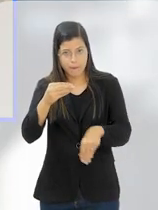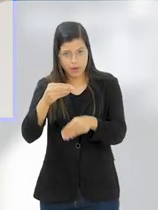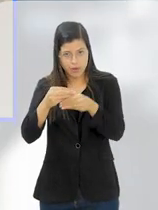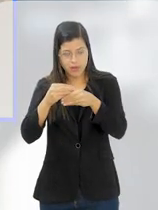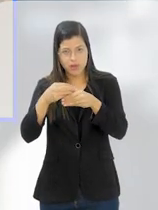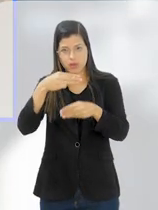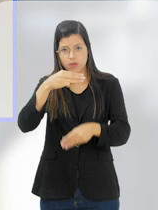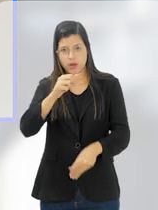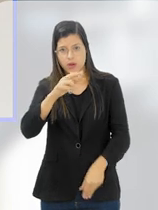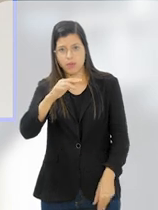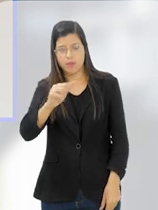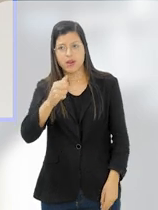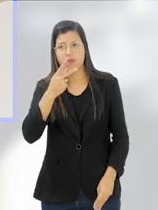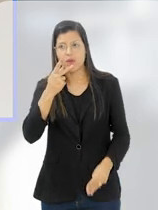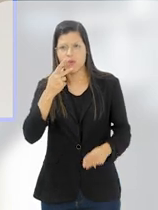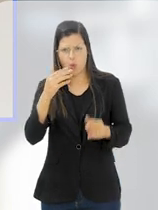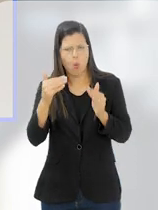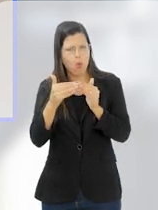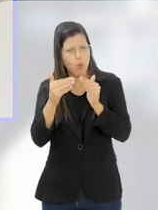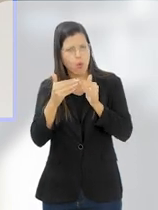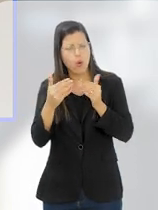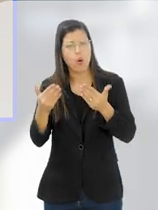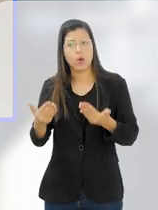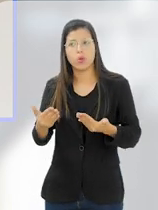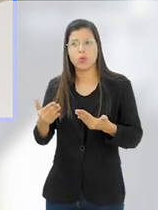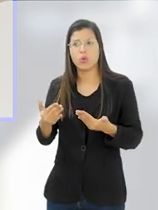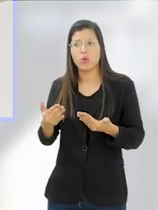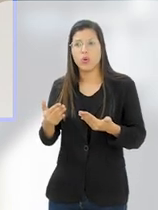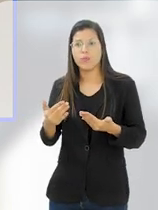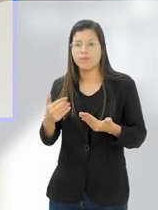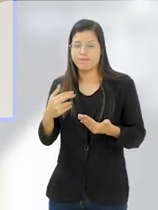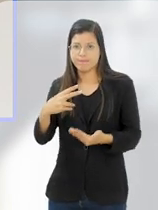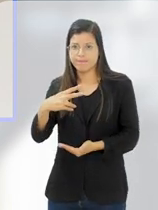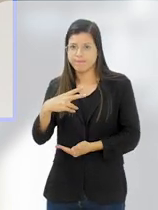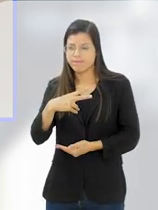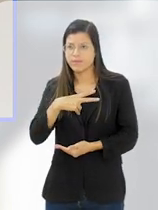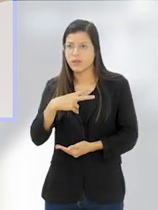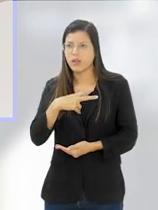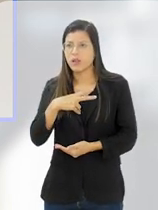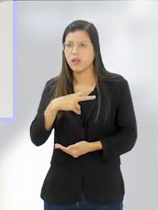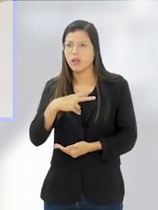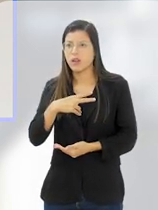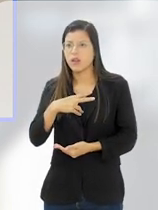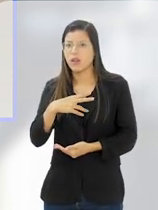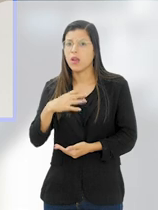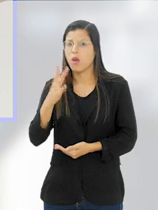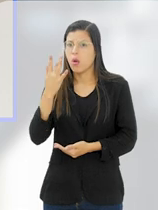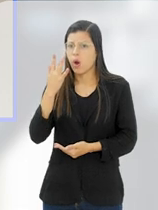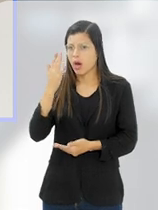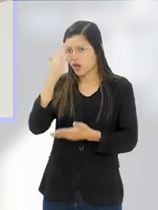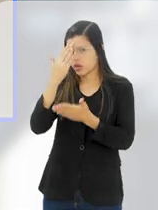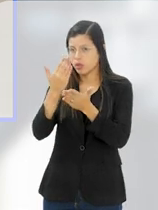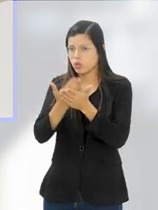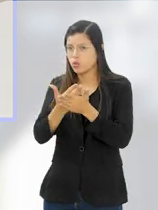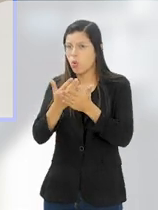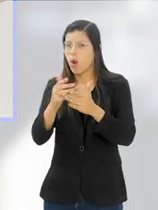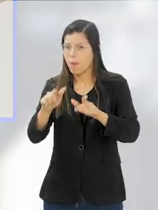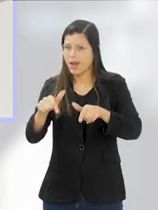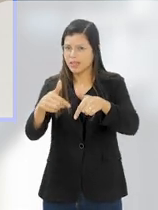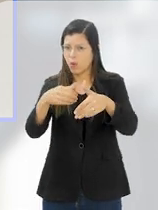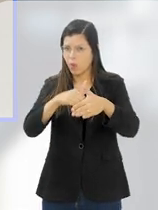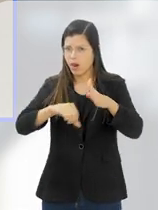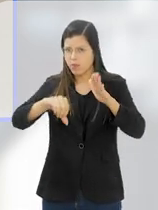Maria falou, estou totalmente de acordo. Eu, pessoalmente, como é um ato criminoso